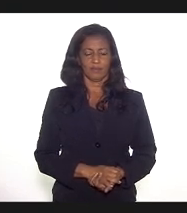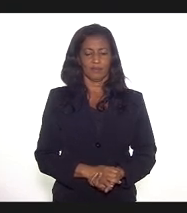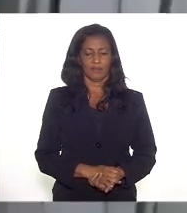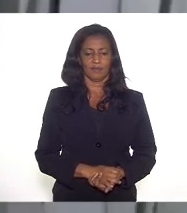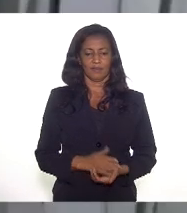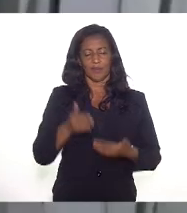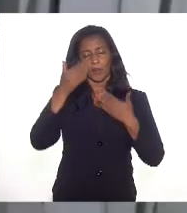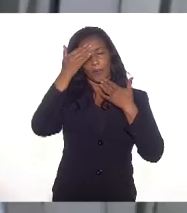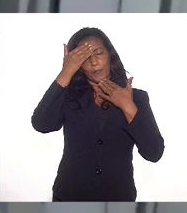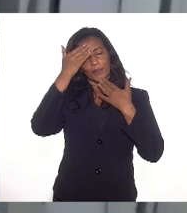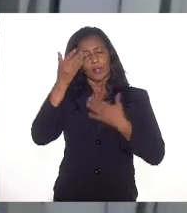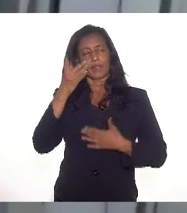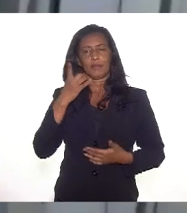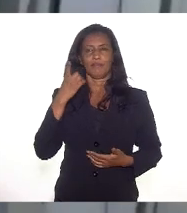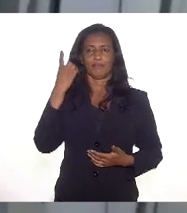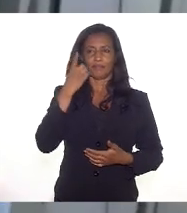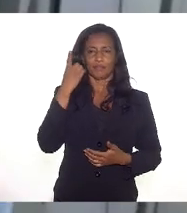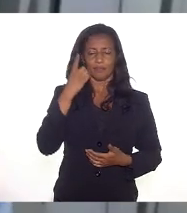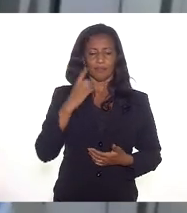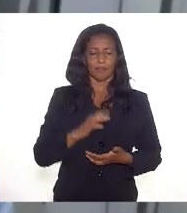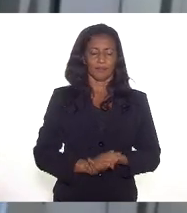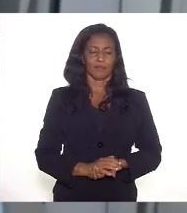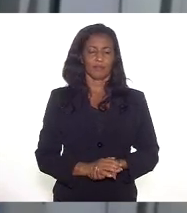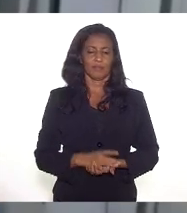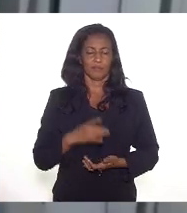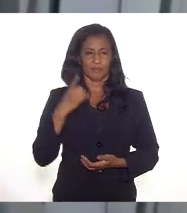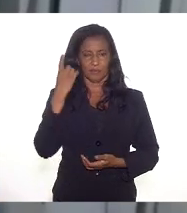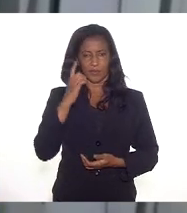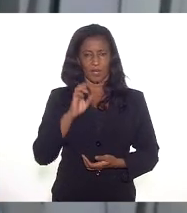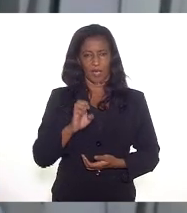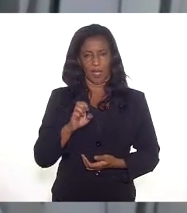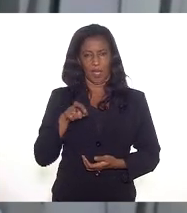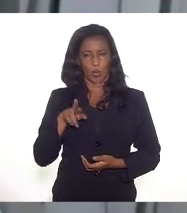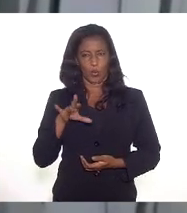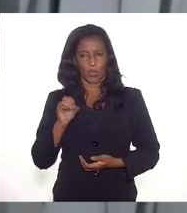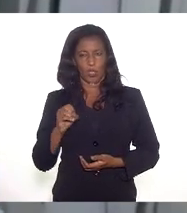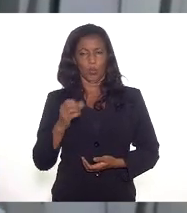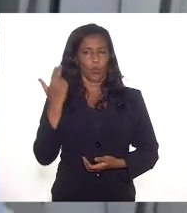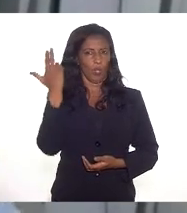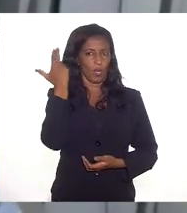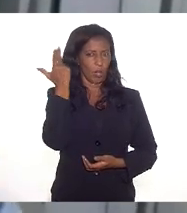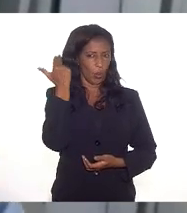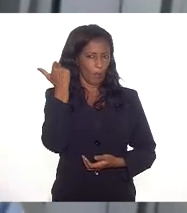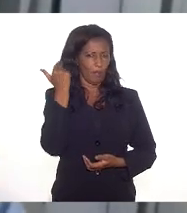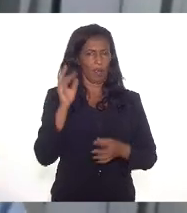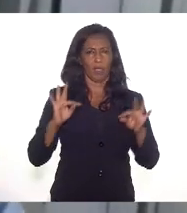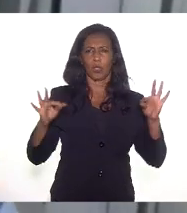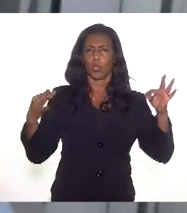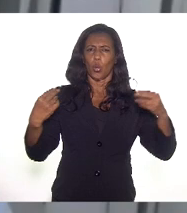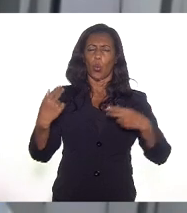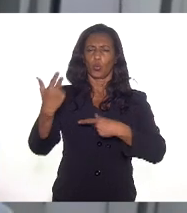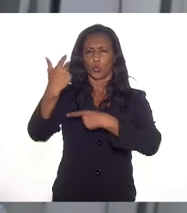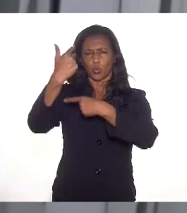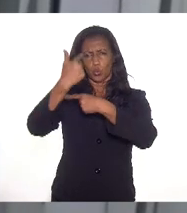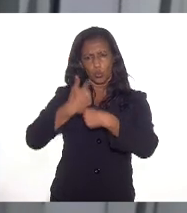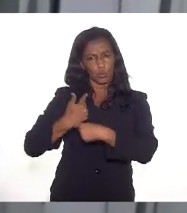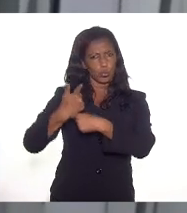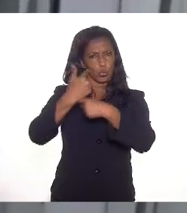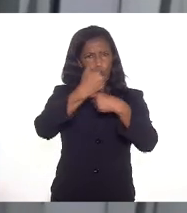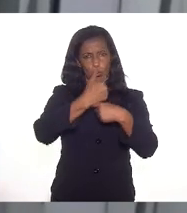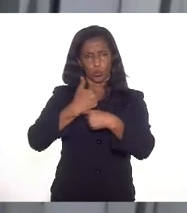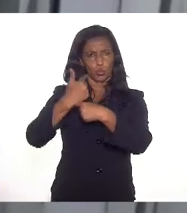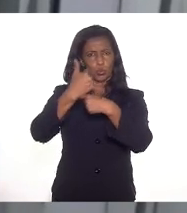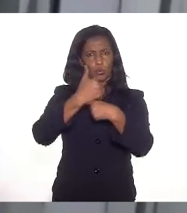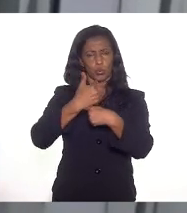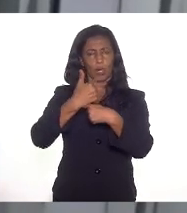Obrigado, deputada Marta Rocha. Obrigado, deputado Eurico, deputado Eliomar, cidadãs e cidadãos que nos assistem pela TV Alerj e